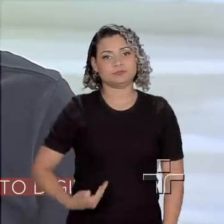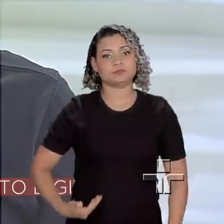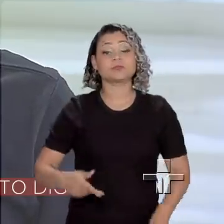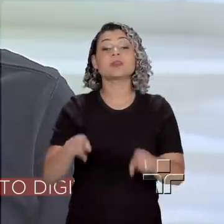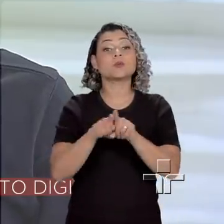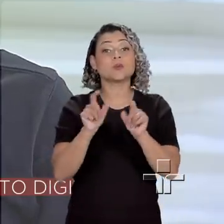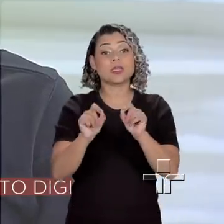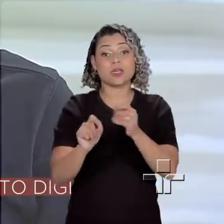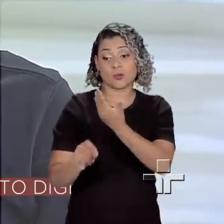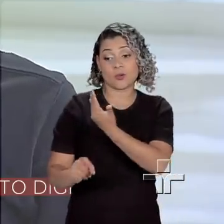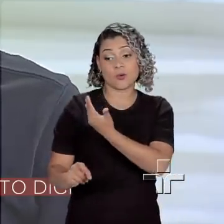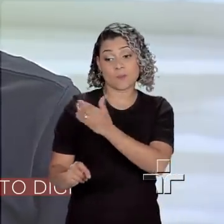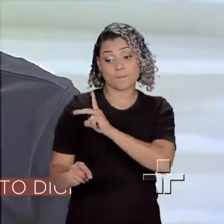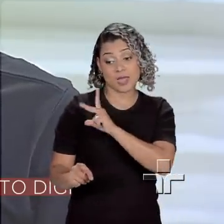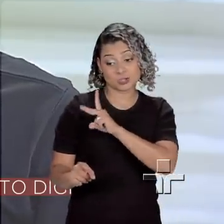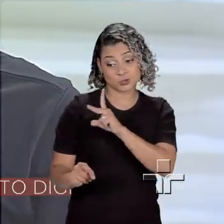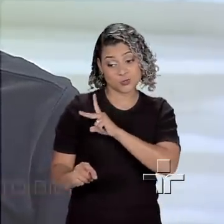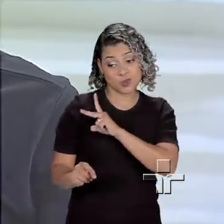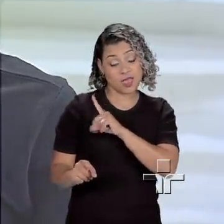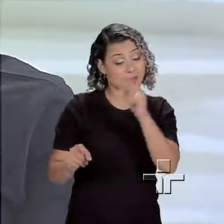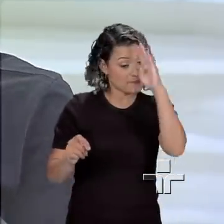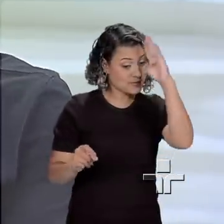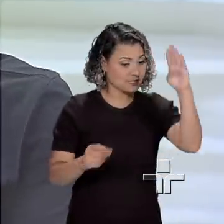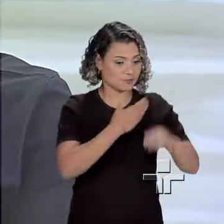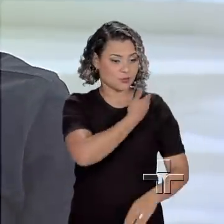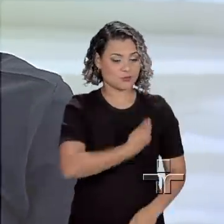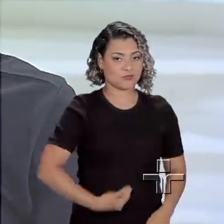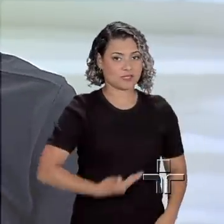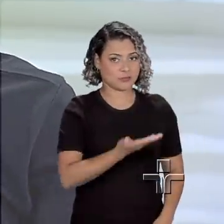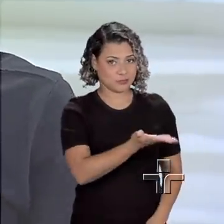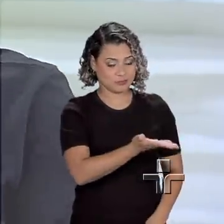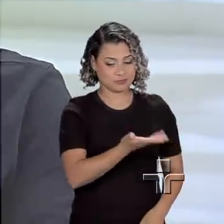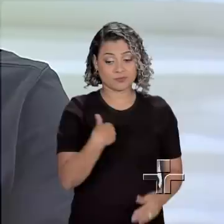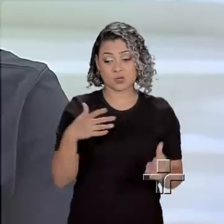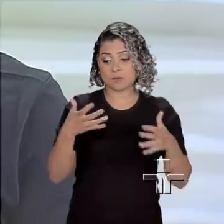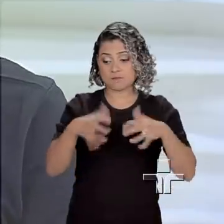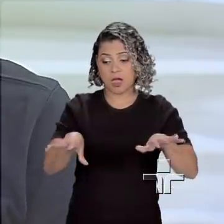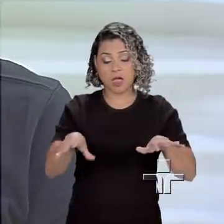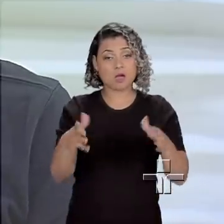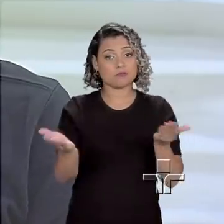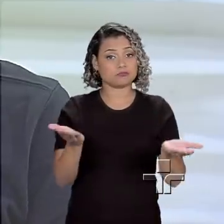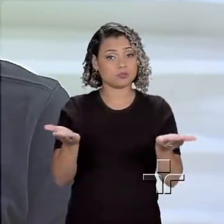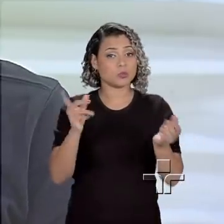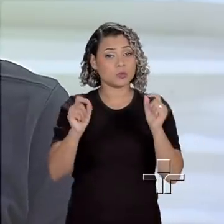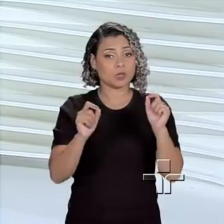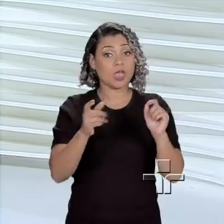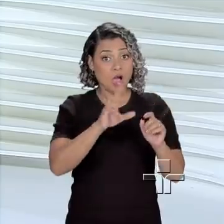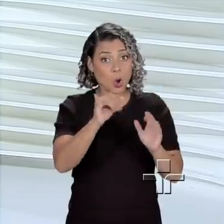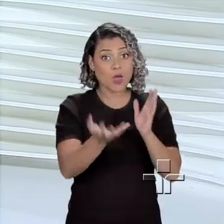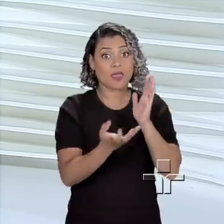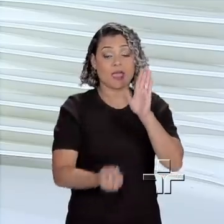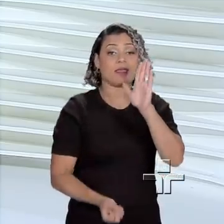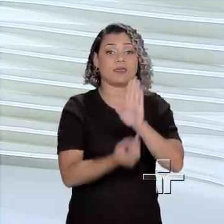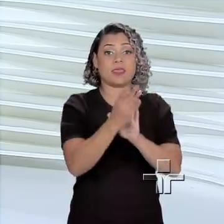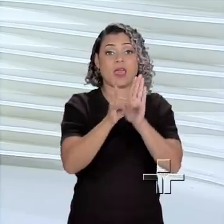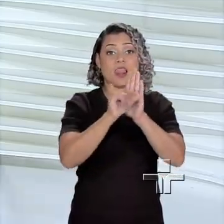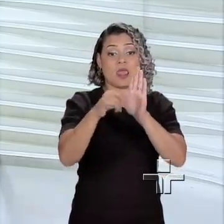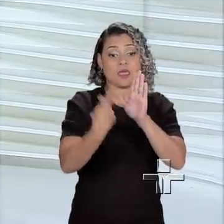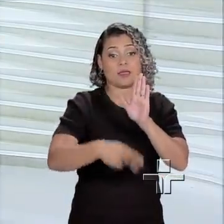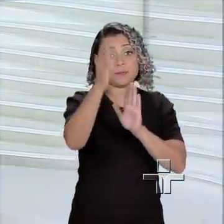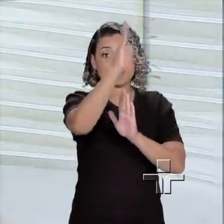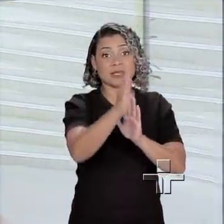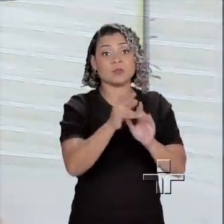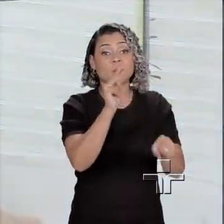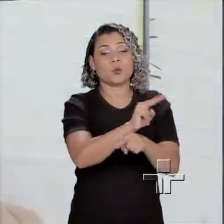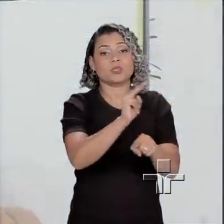deve desconfiar do Estado. Por exemplo, a tentativa de fazer agora uma legislação para a proteção e uso de dados pessoais no Brasil